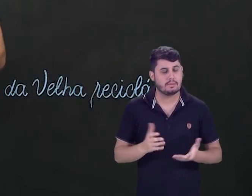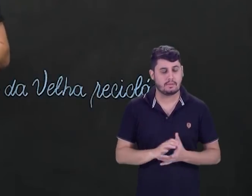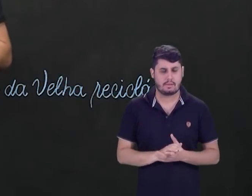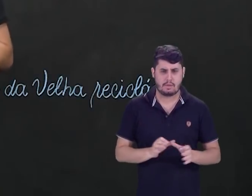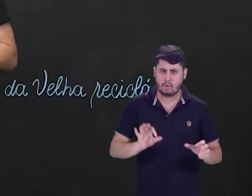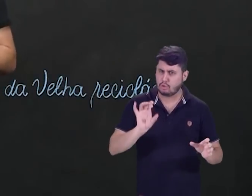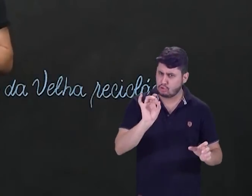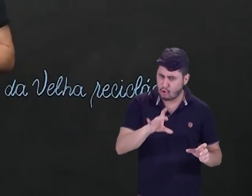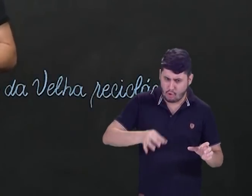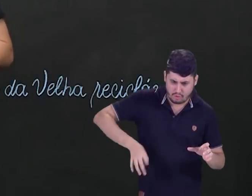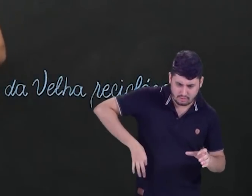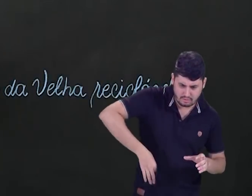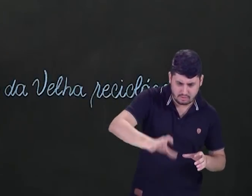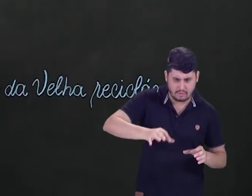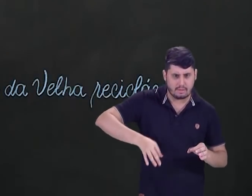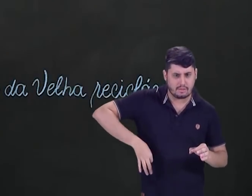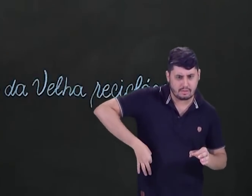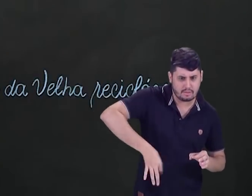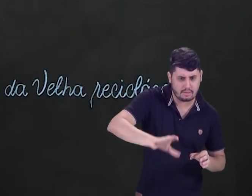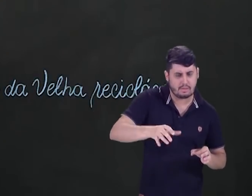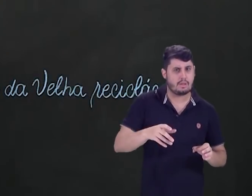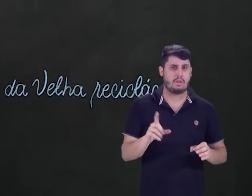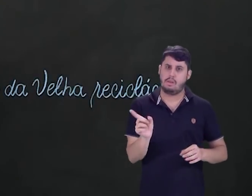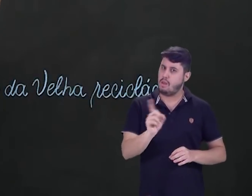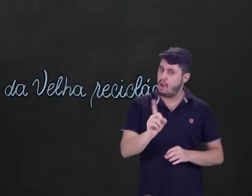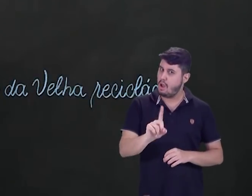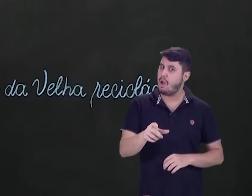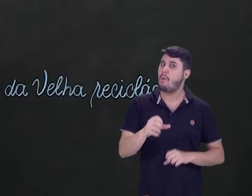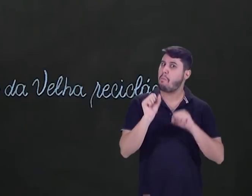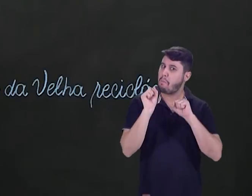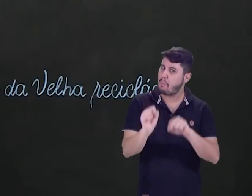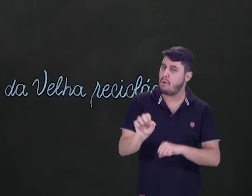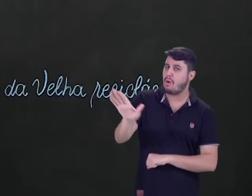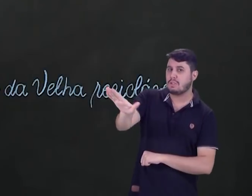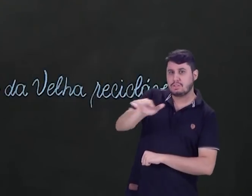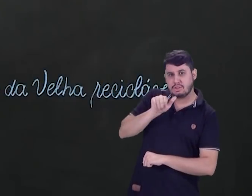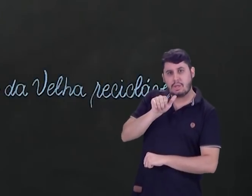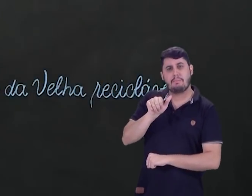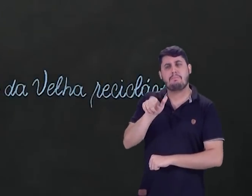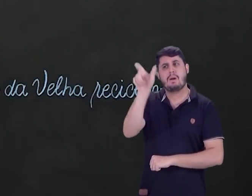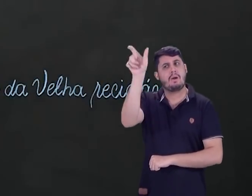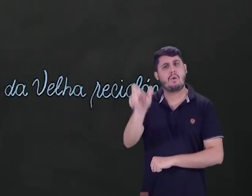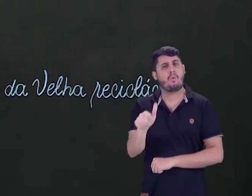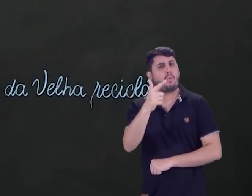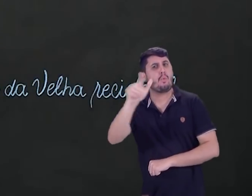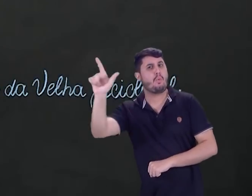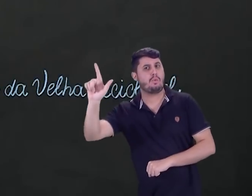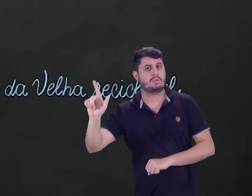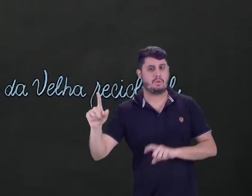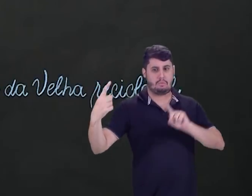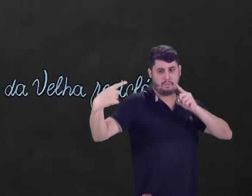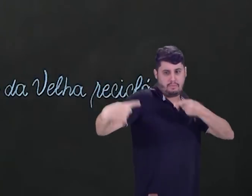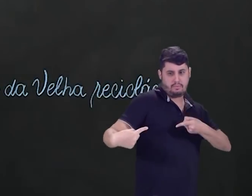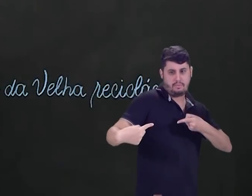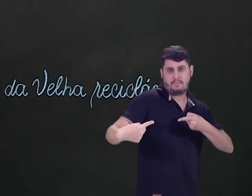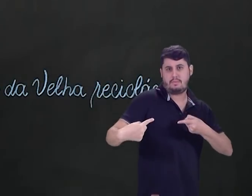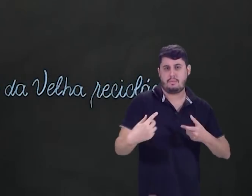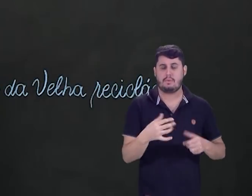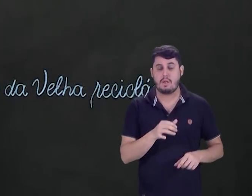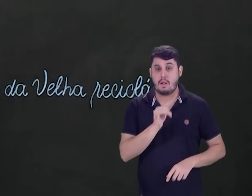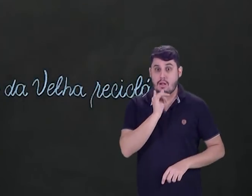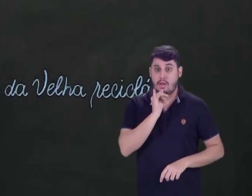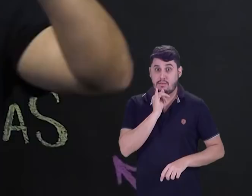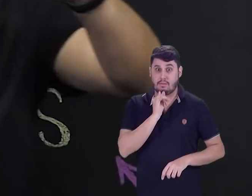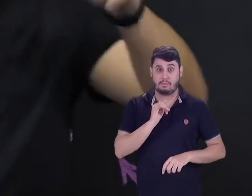as tampinhas? Não! Aí que entra o seu parceiro, seu ou seu adversário no jogo. Ele vai, com as mãos, ele